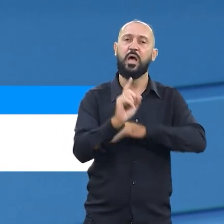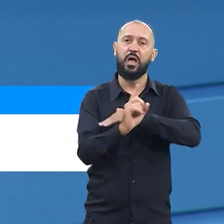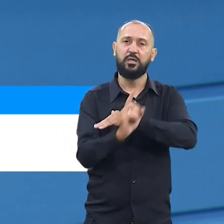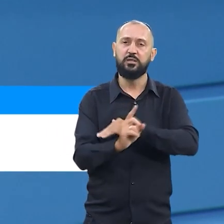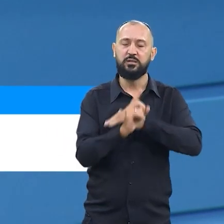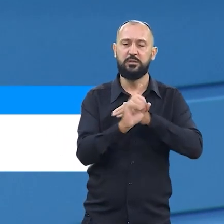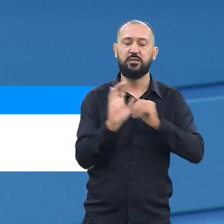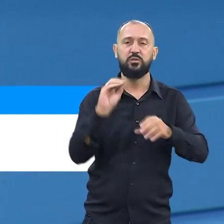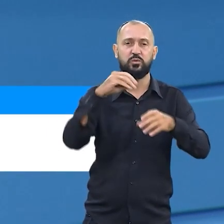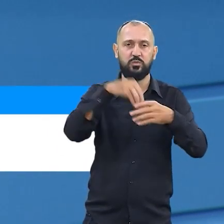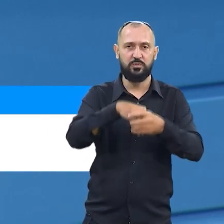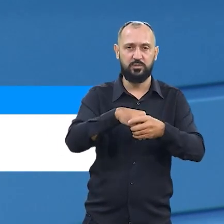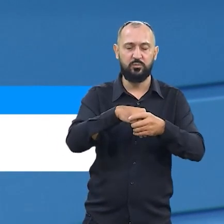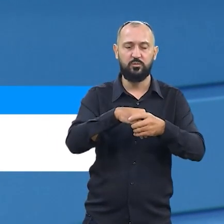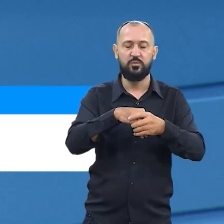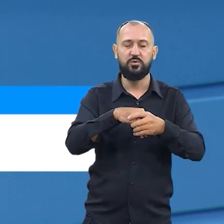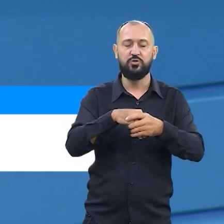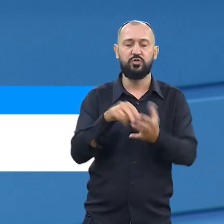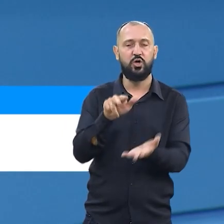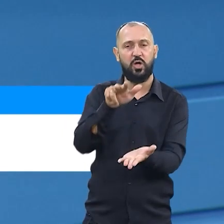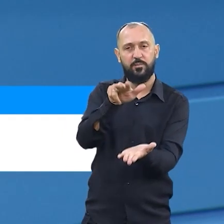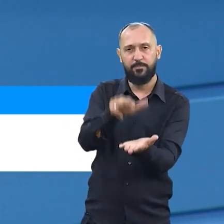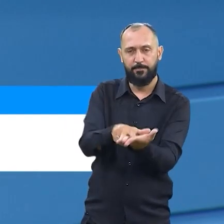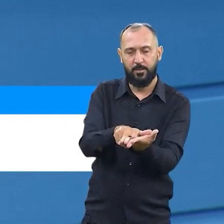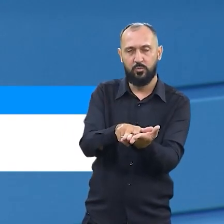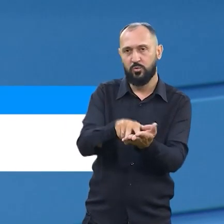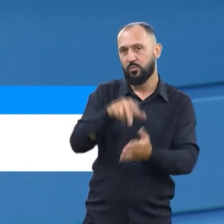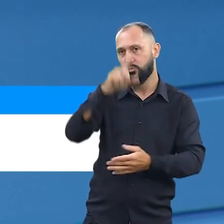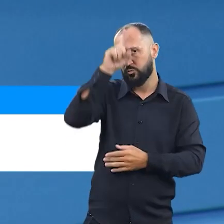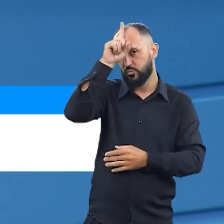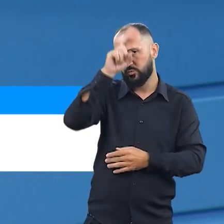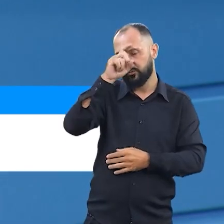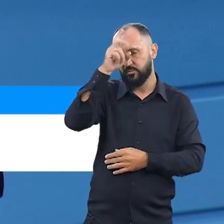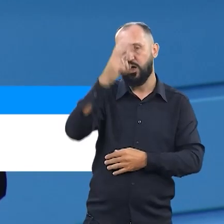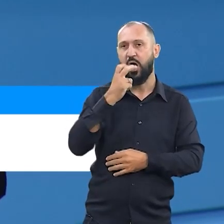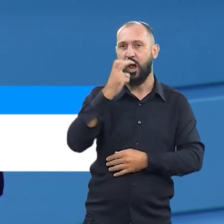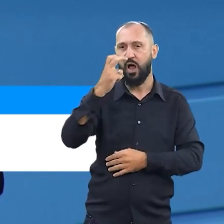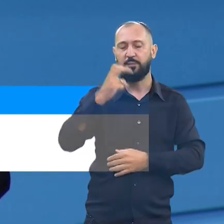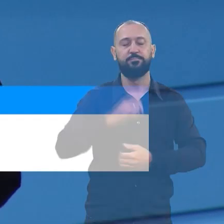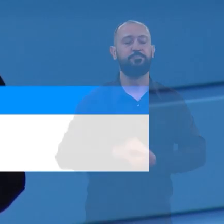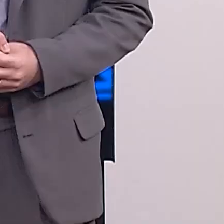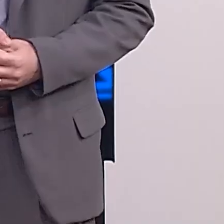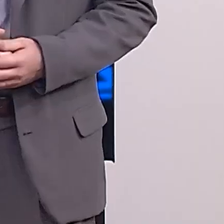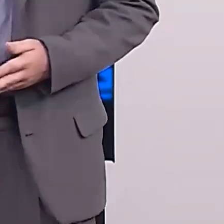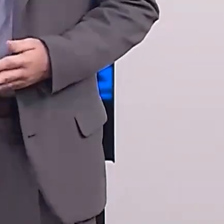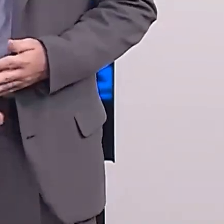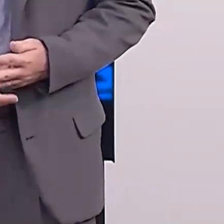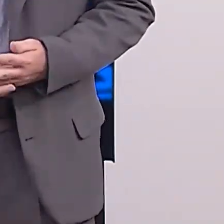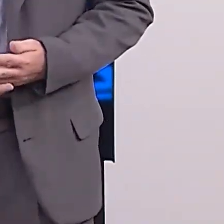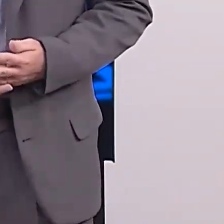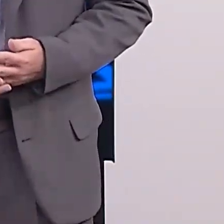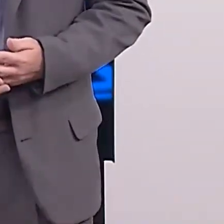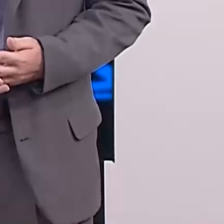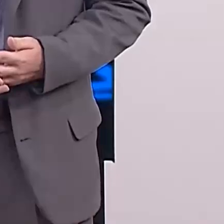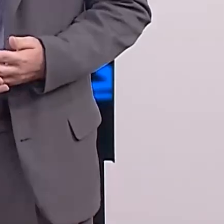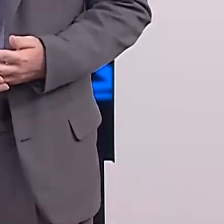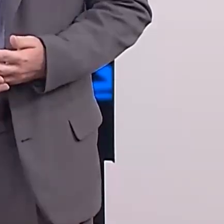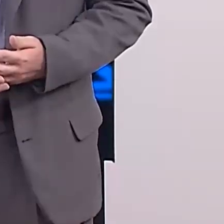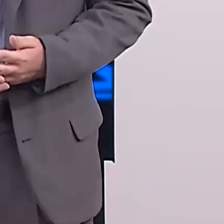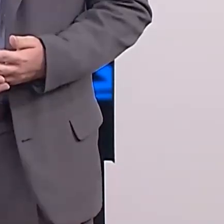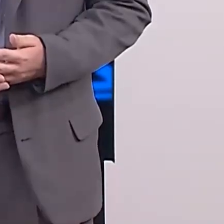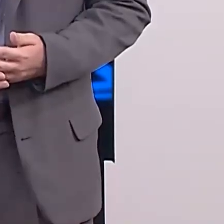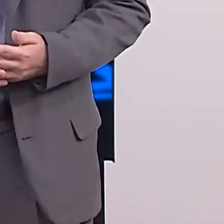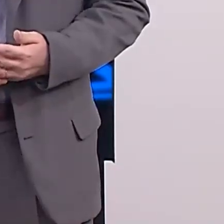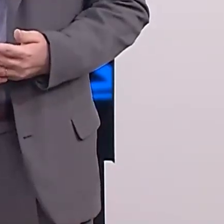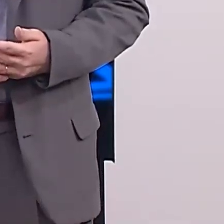servidores para suprir a demanda dos setores de internação do Hospital Regional. O Jornal Parlamentar na TV Alemes